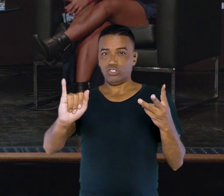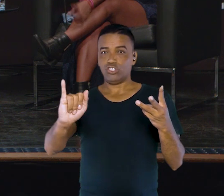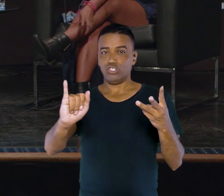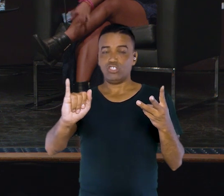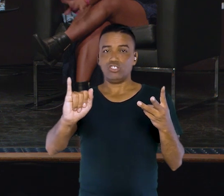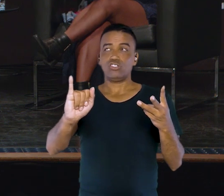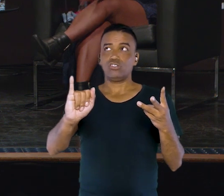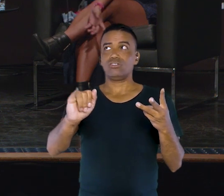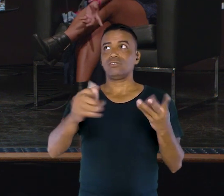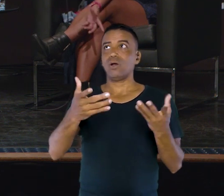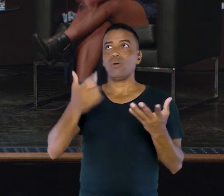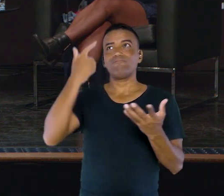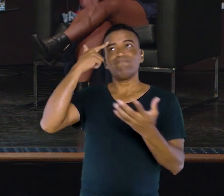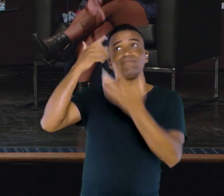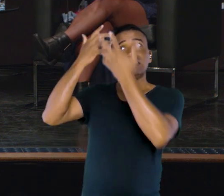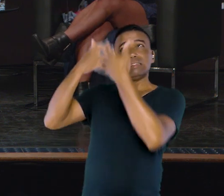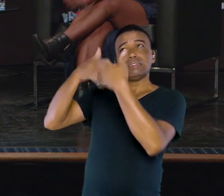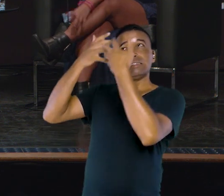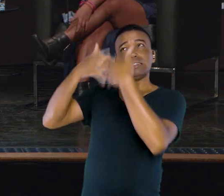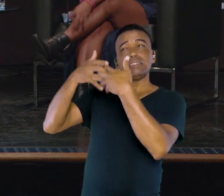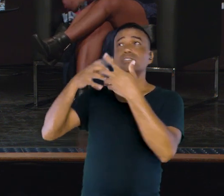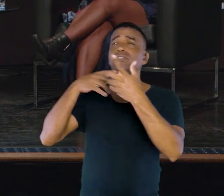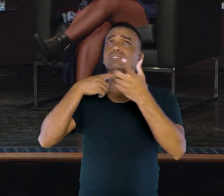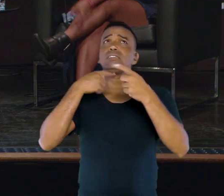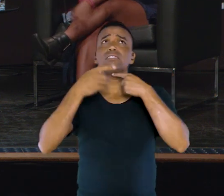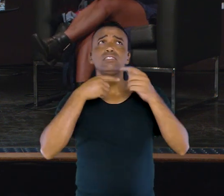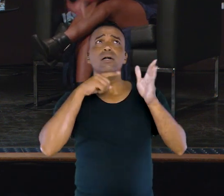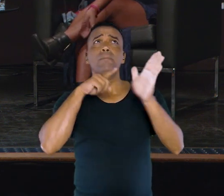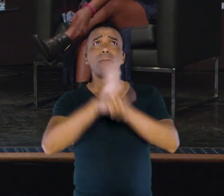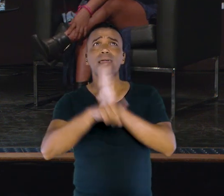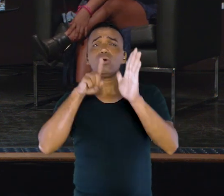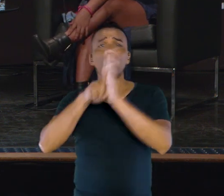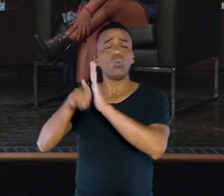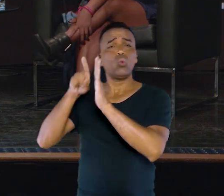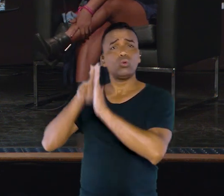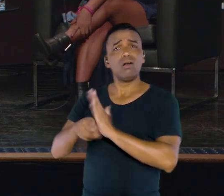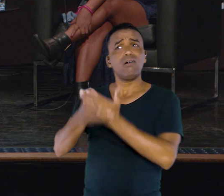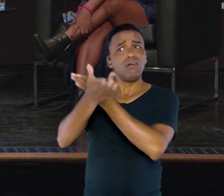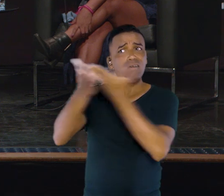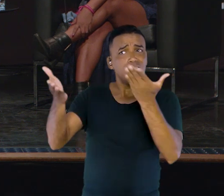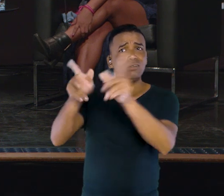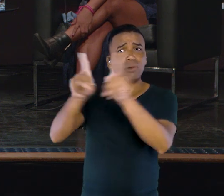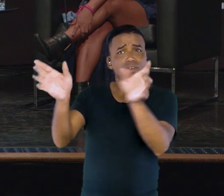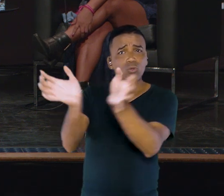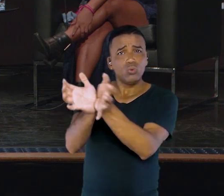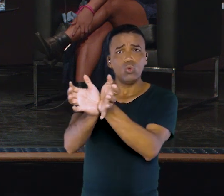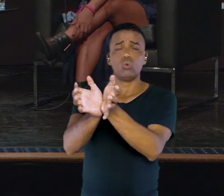Então, eu tenho repensado e questionado eles sobre isso, né?